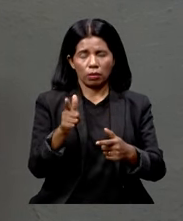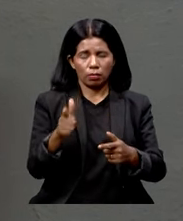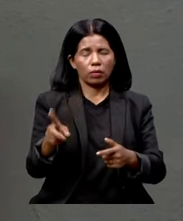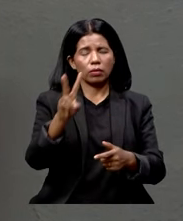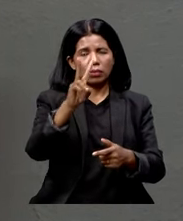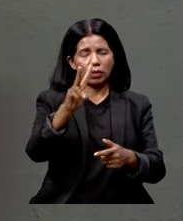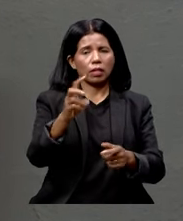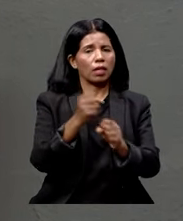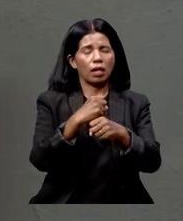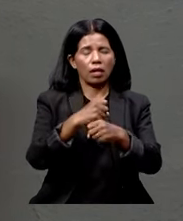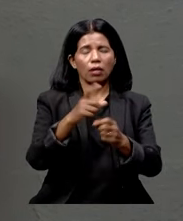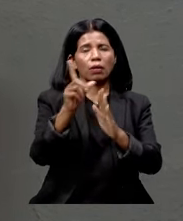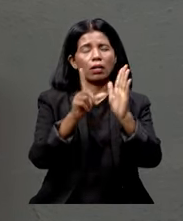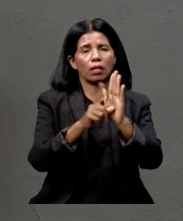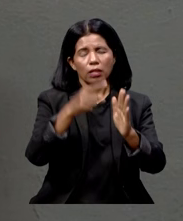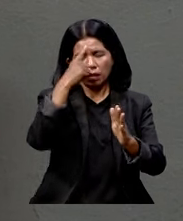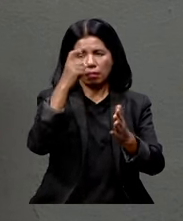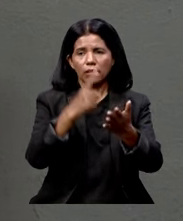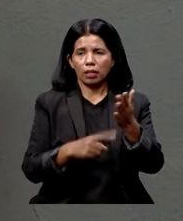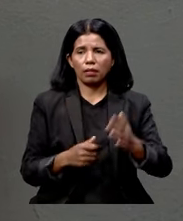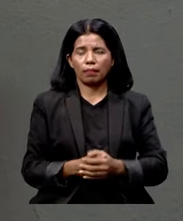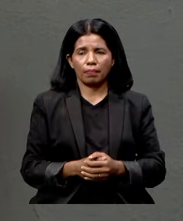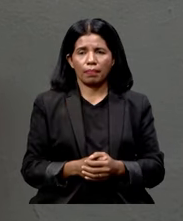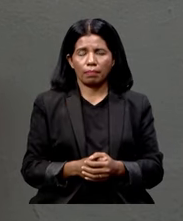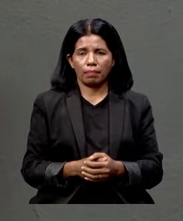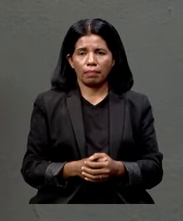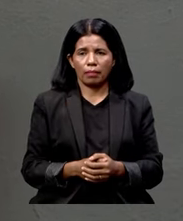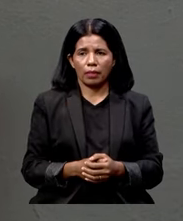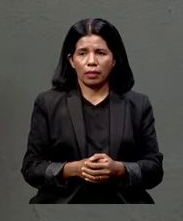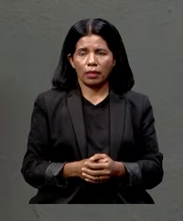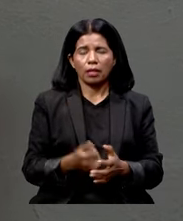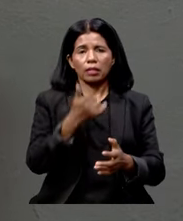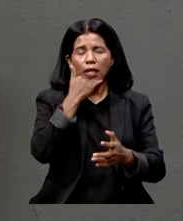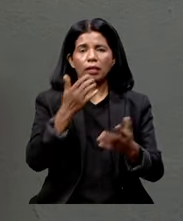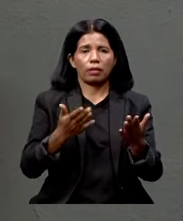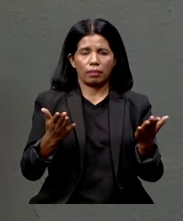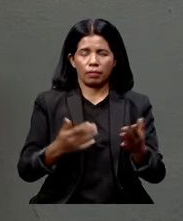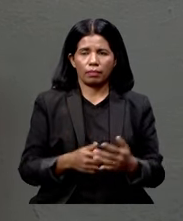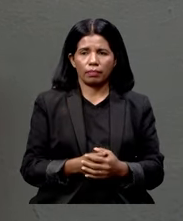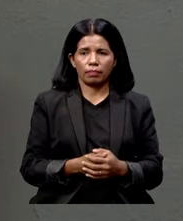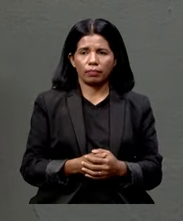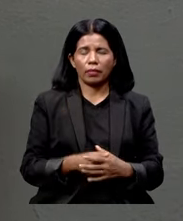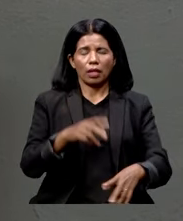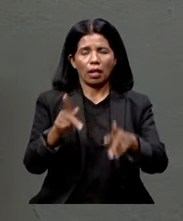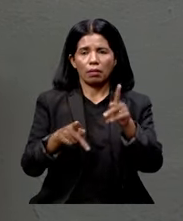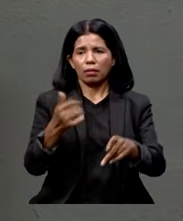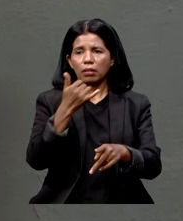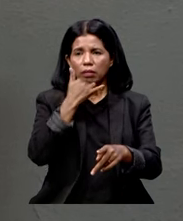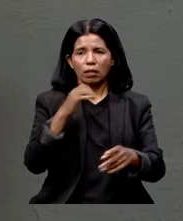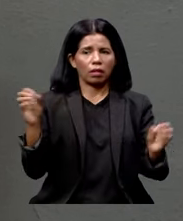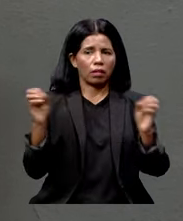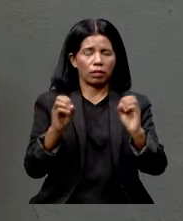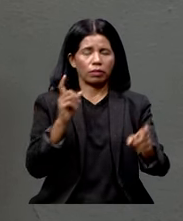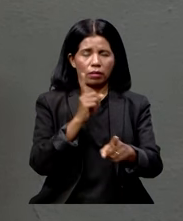ta basa. Ele saiu da lei nona, lo escala. Sala ni ene vei. Povo mak sala, lao, lo